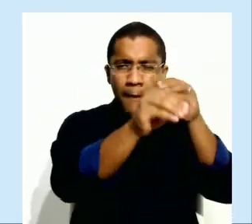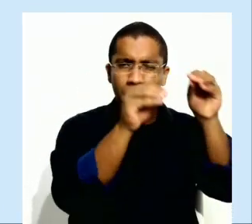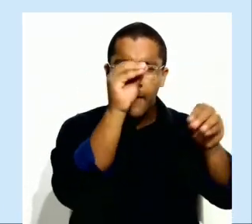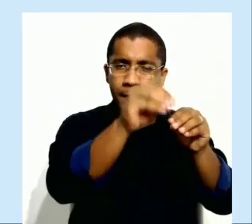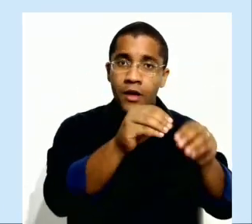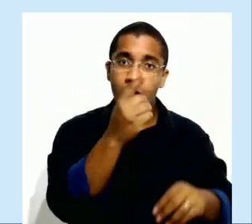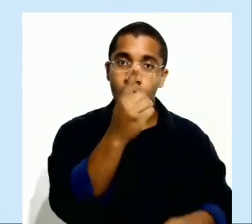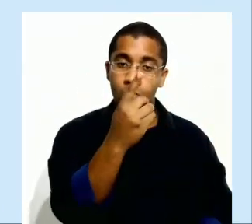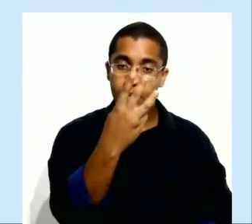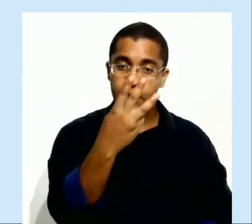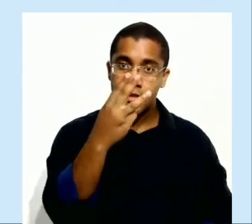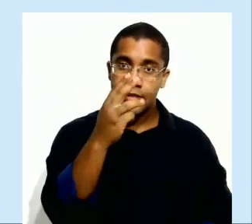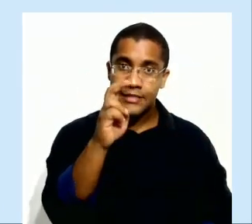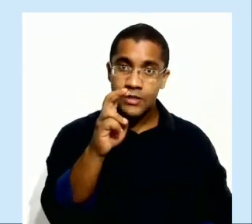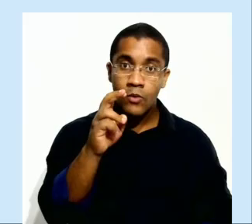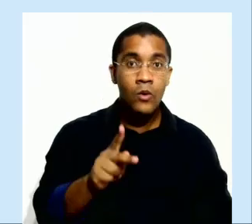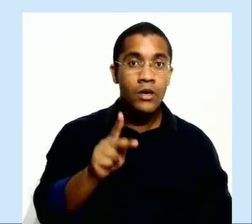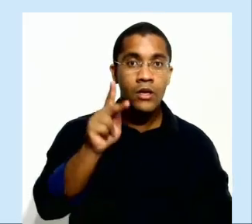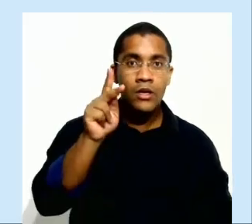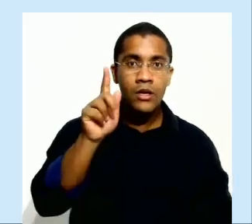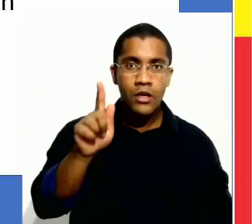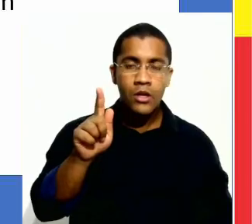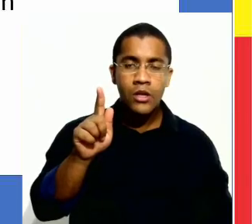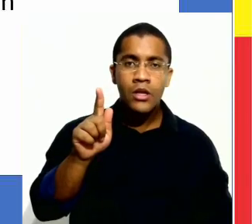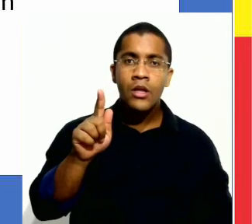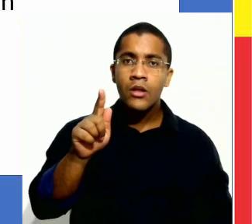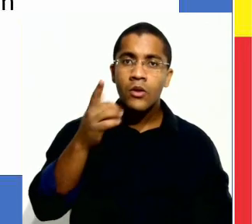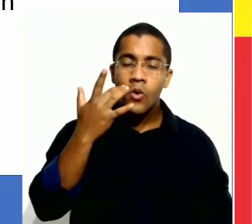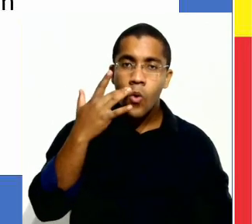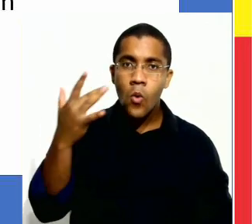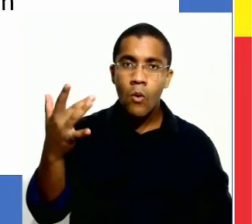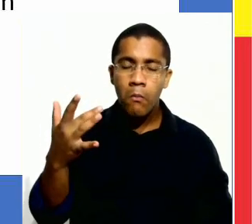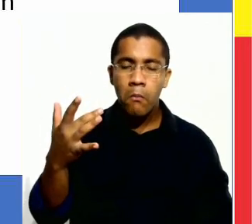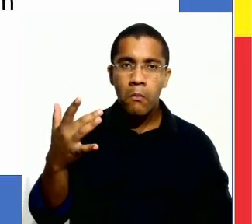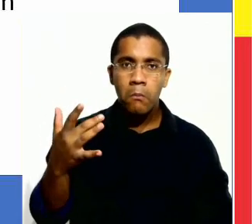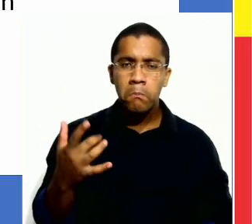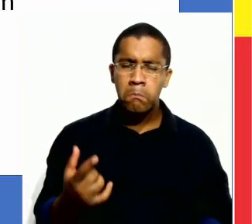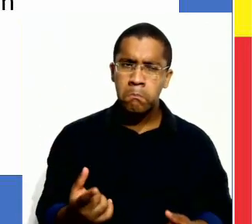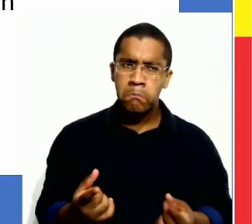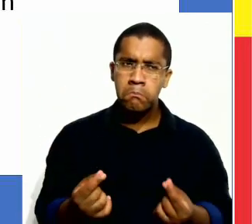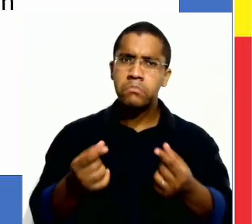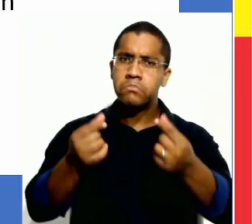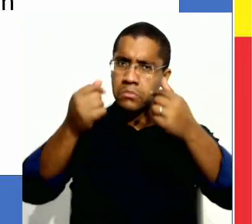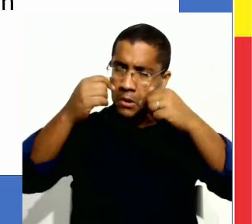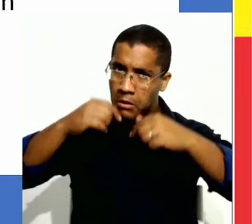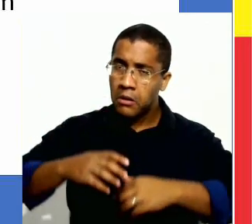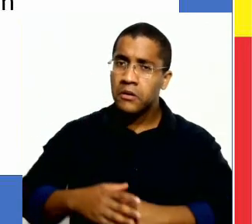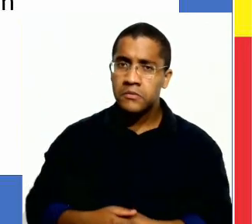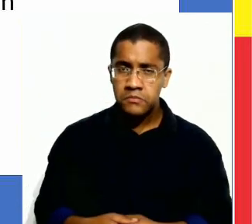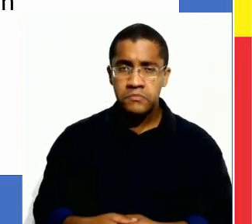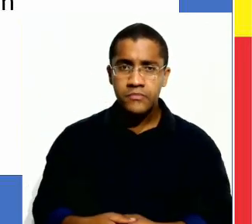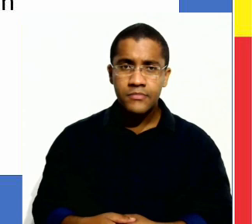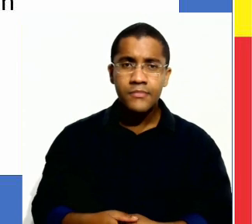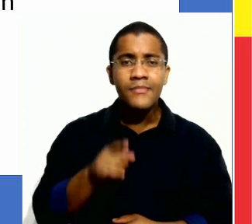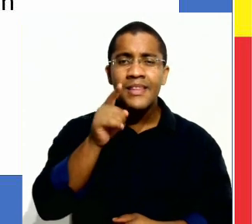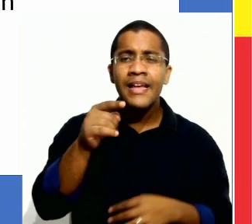muita riqueza, viu? Eita! Musa acrescentou as cidades comerciais